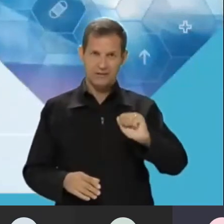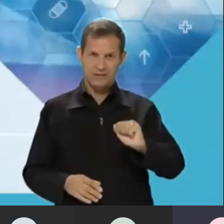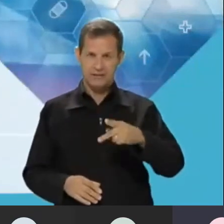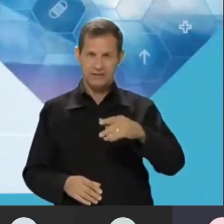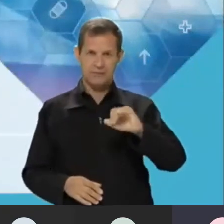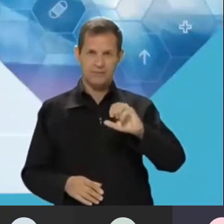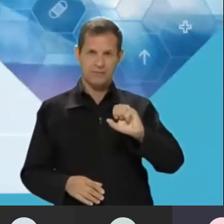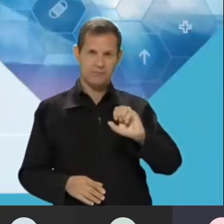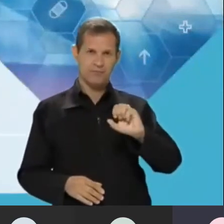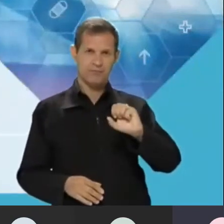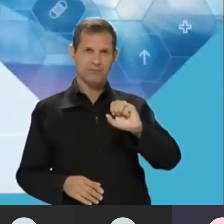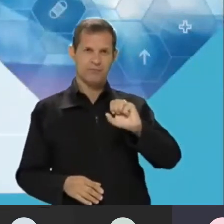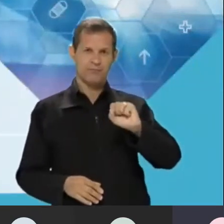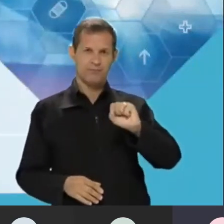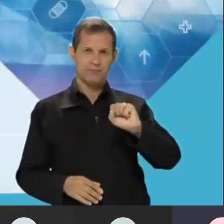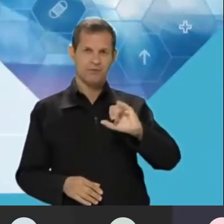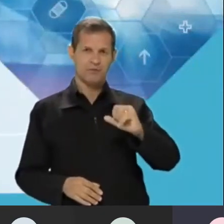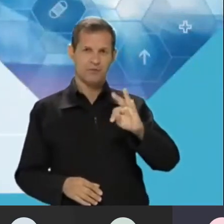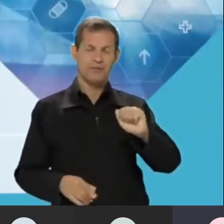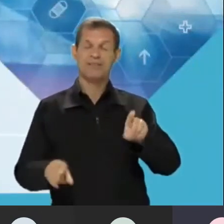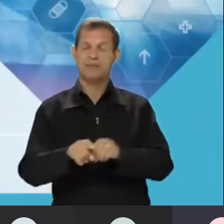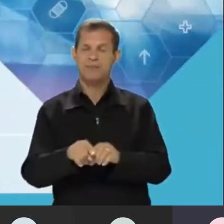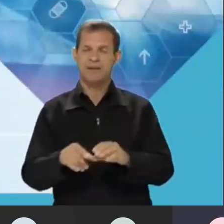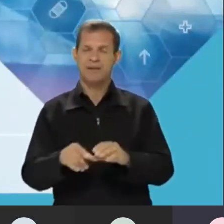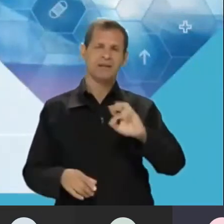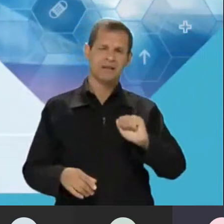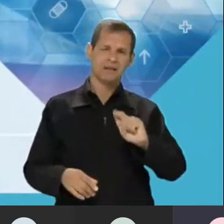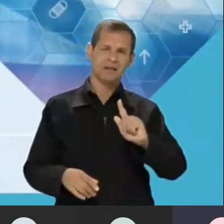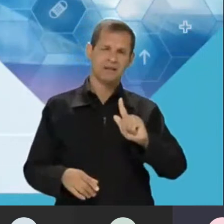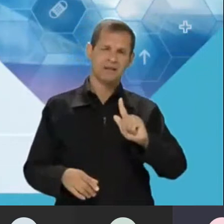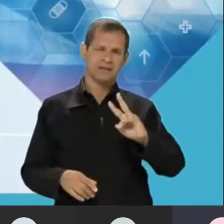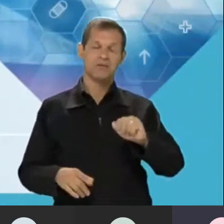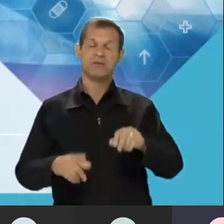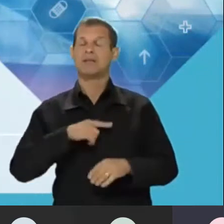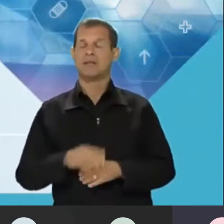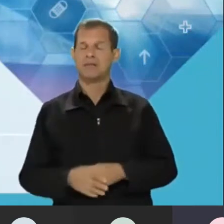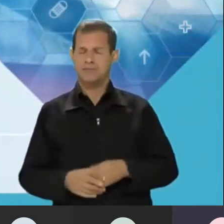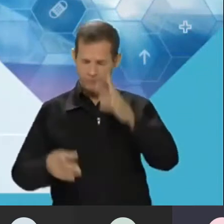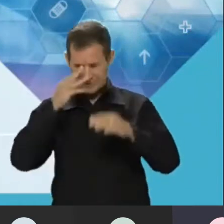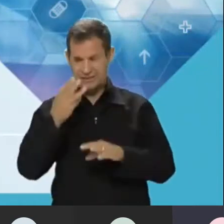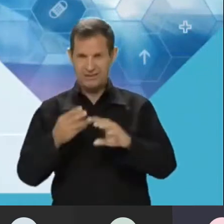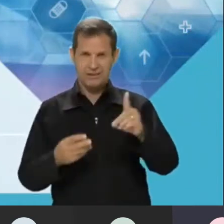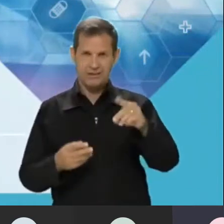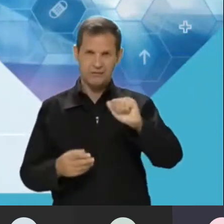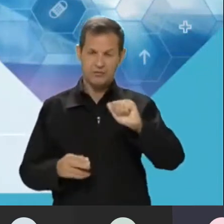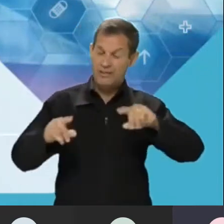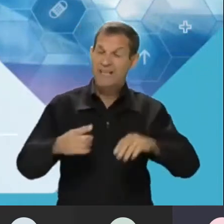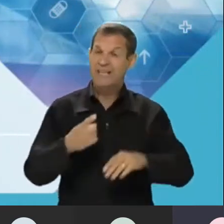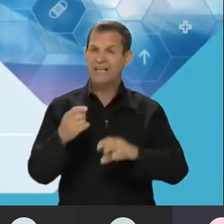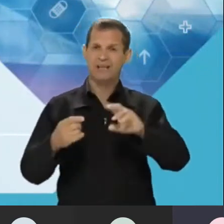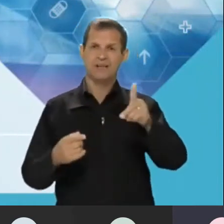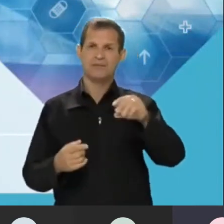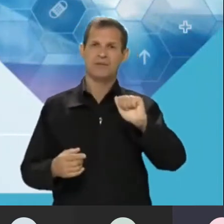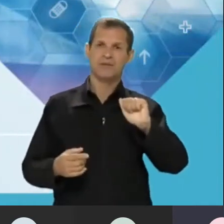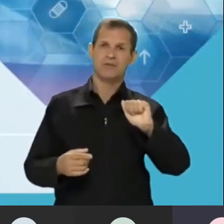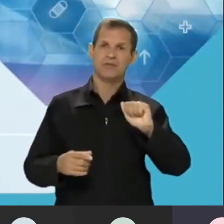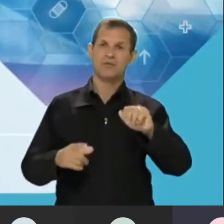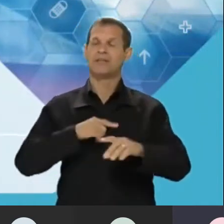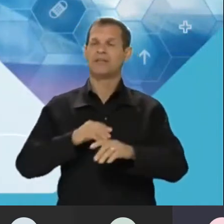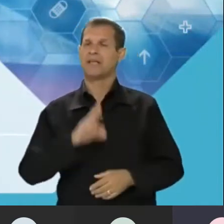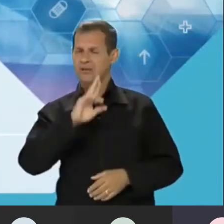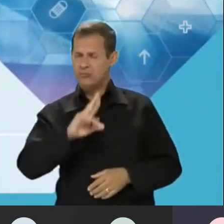carta psicométrica e na carta de Givone, e você vai ter que pensar, então, em 3 zonas diferentes, e para cada zona você vai ter